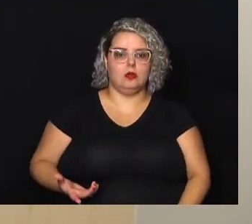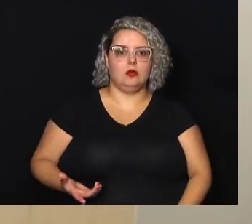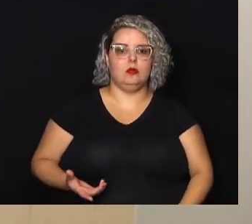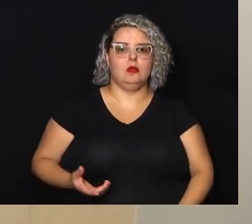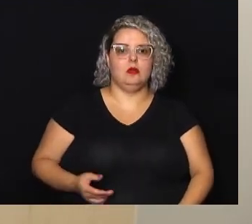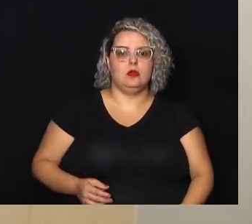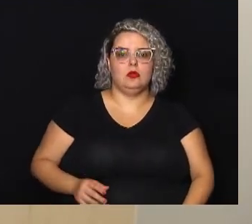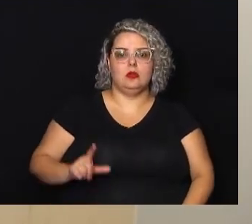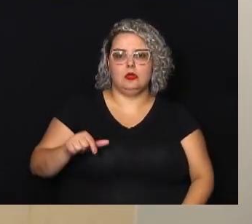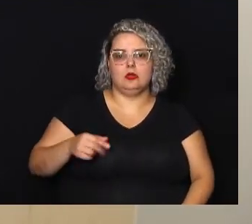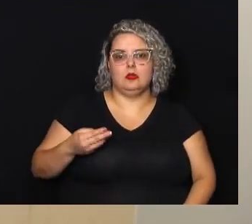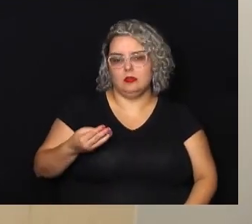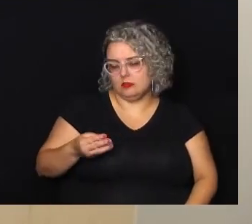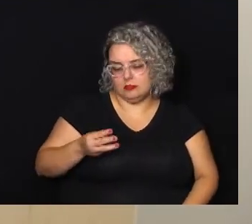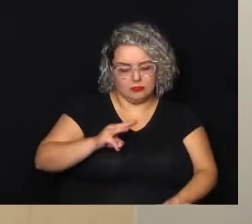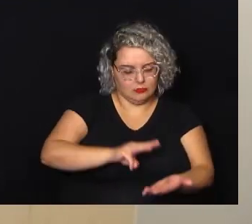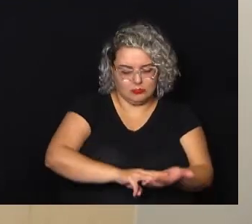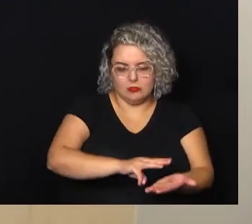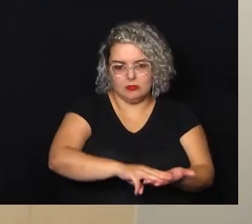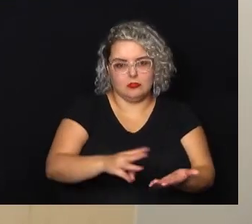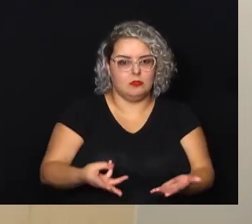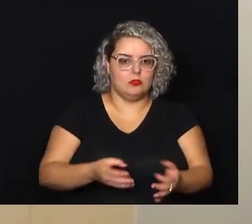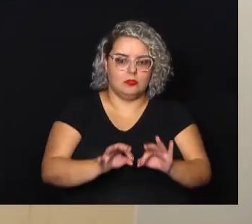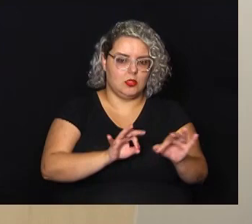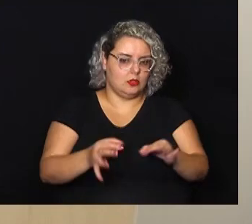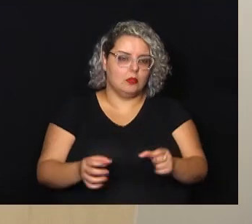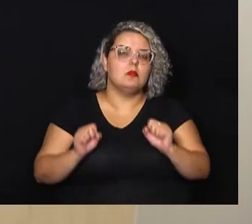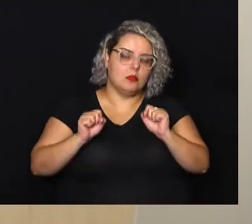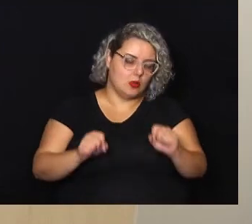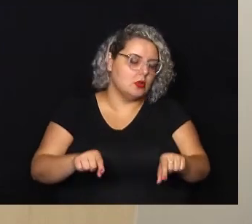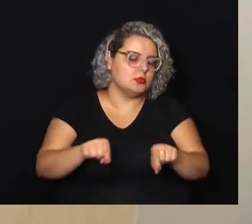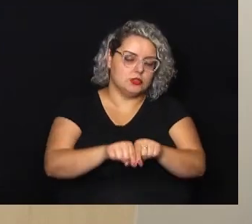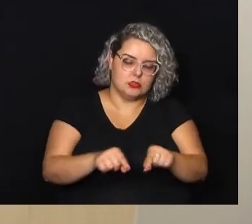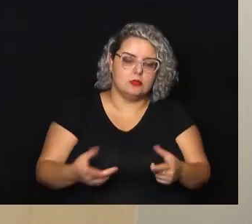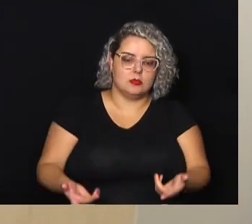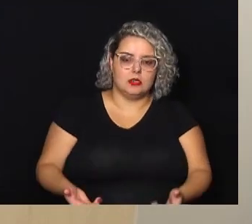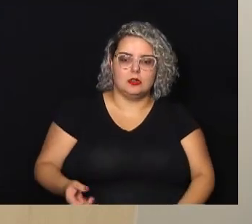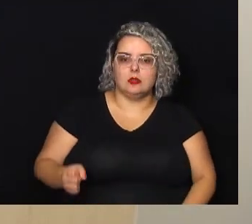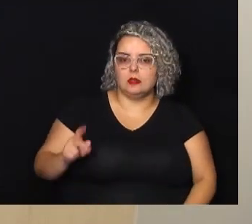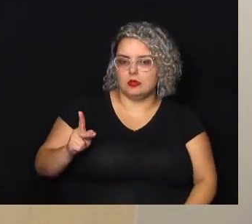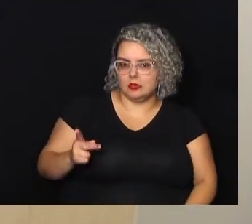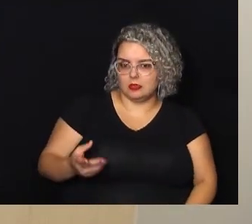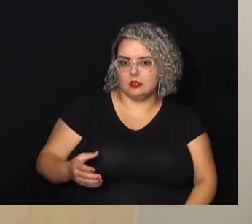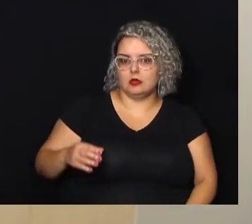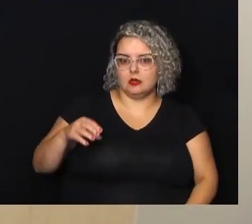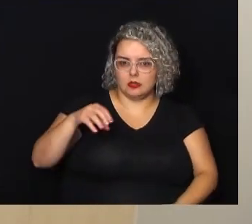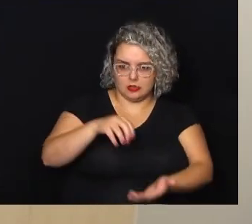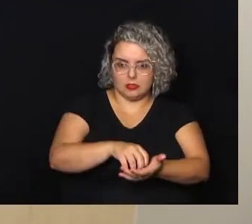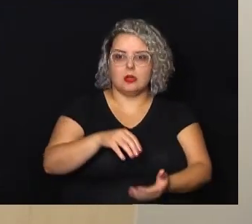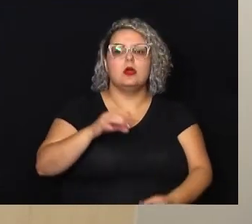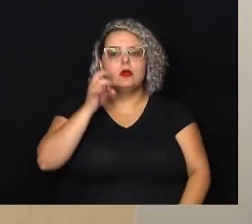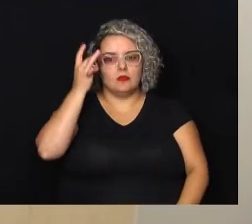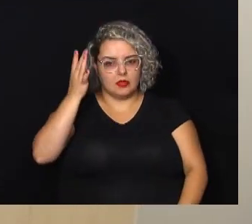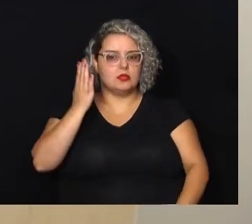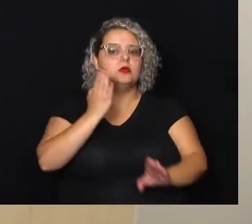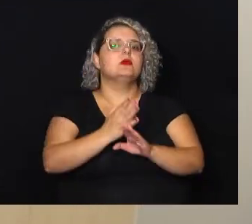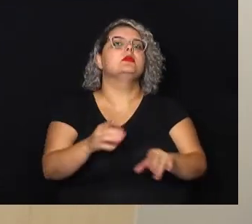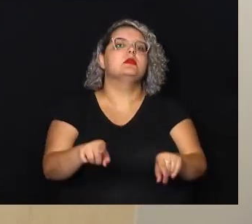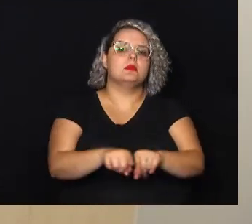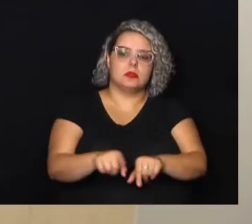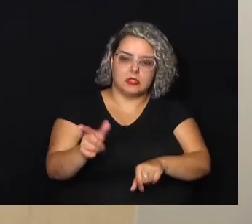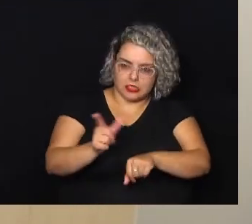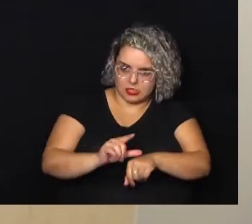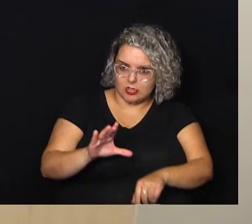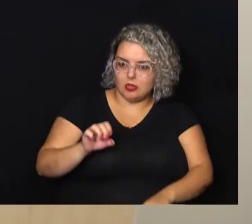quadradinhos, cortar com a boquinha. Depois pegar o garfinho, fazer pode também. Um enfeitinho. Tá, esse cortador é fácil de